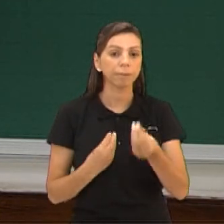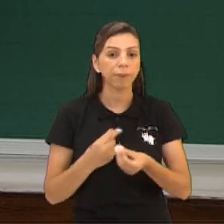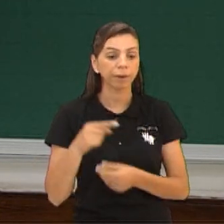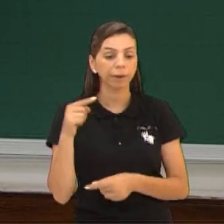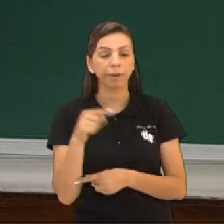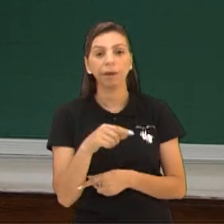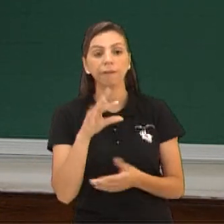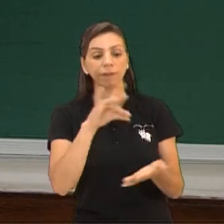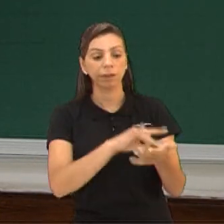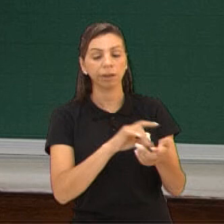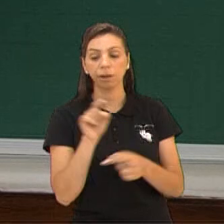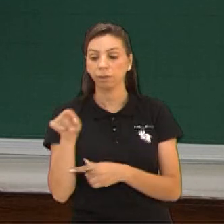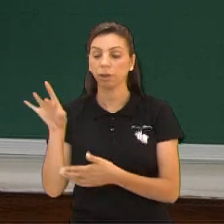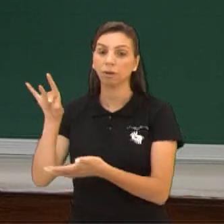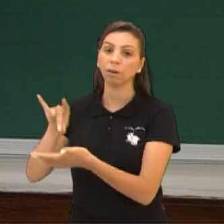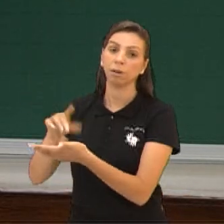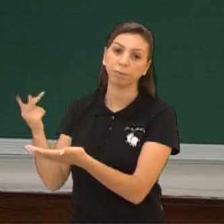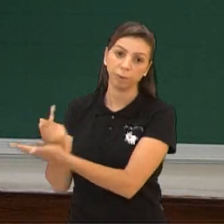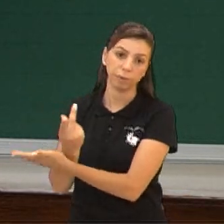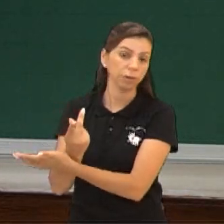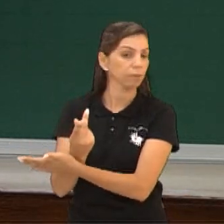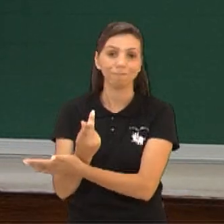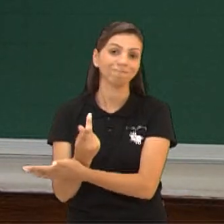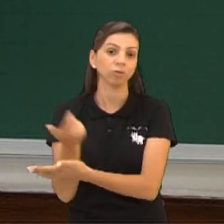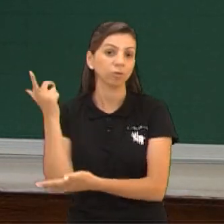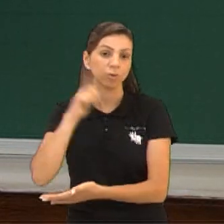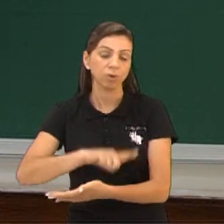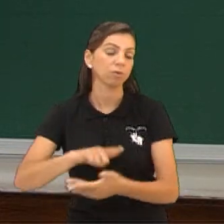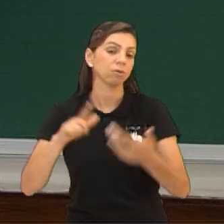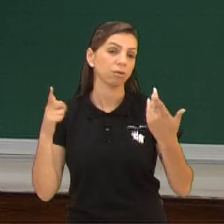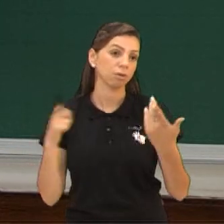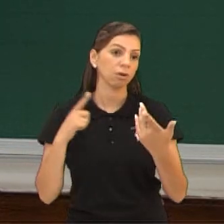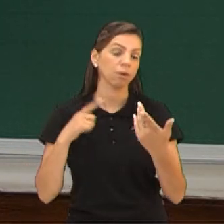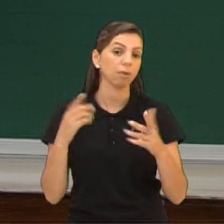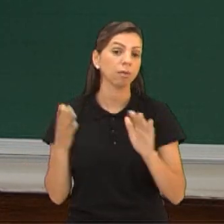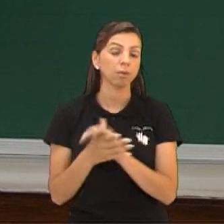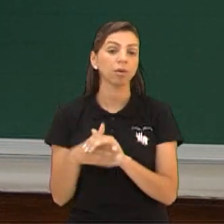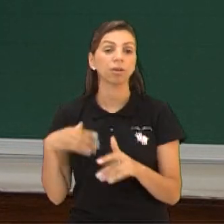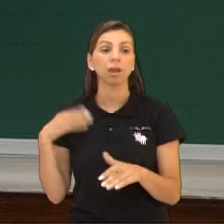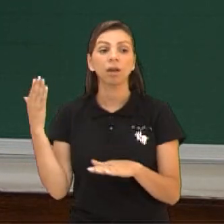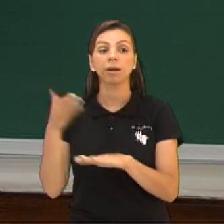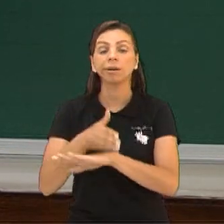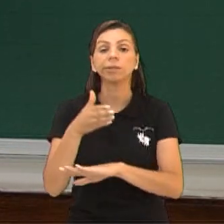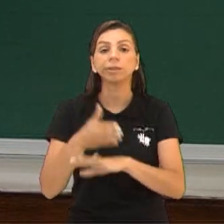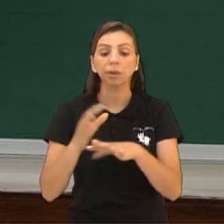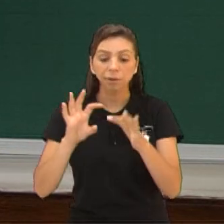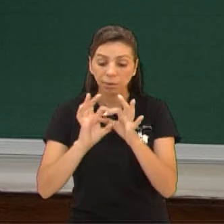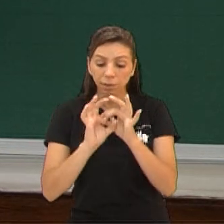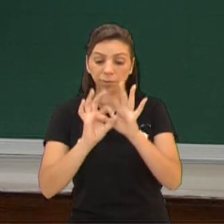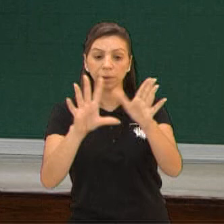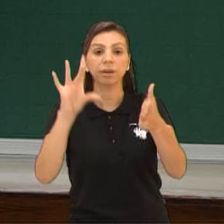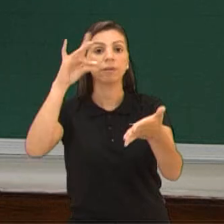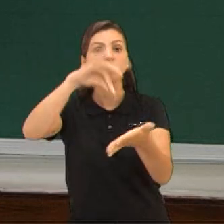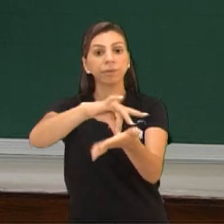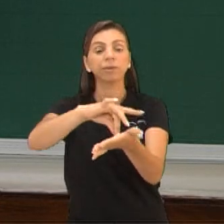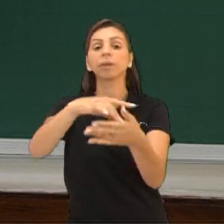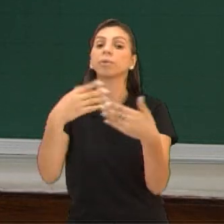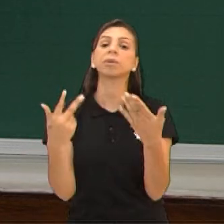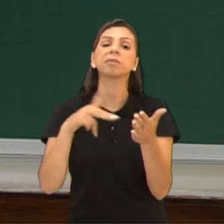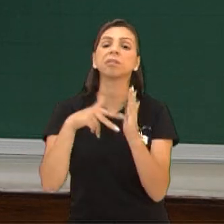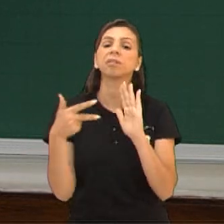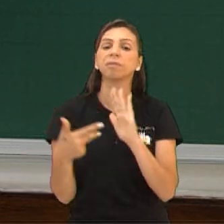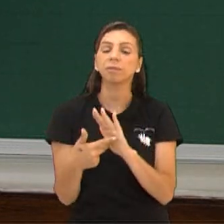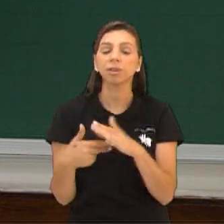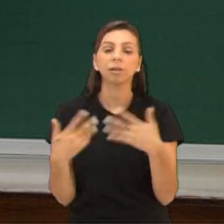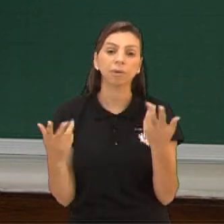verdadeiro sobre o outro? Não seria possível. Nós não temos acesso ao número da liberdade. O que é a liberdade em si mesma? Então, por